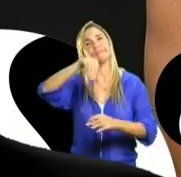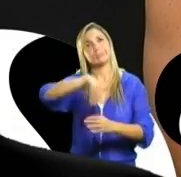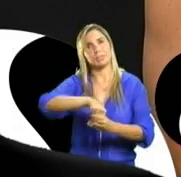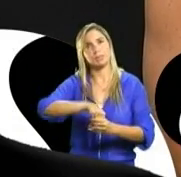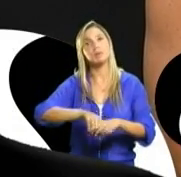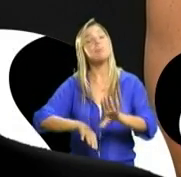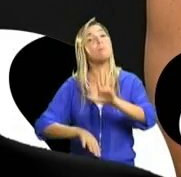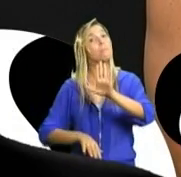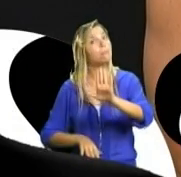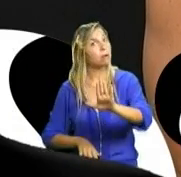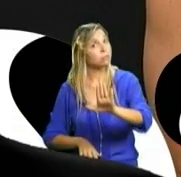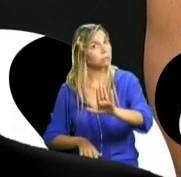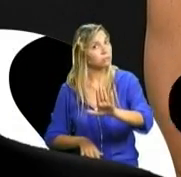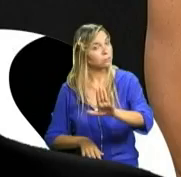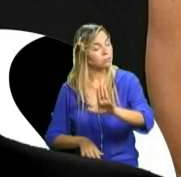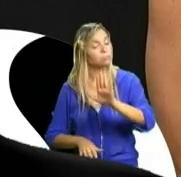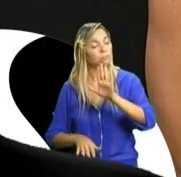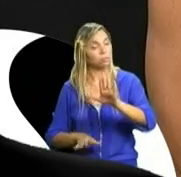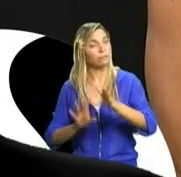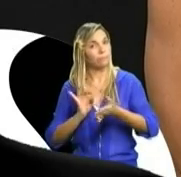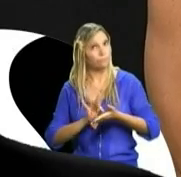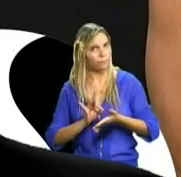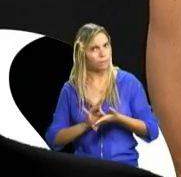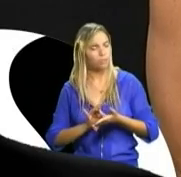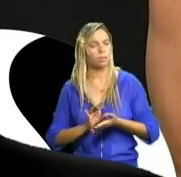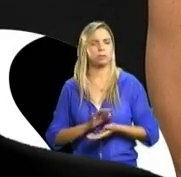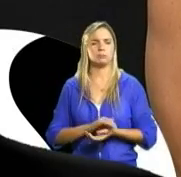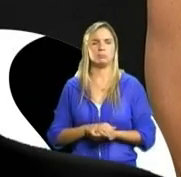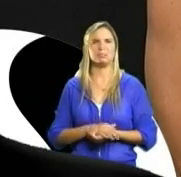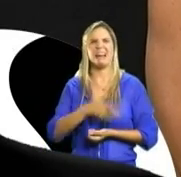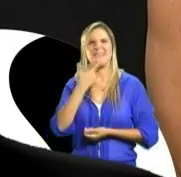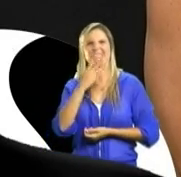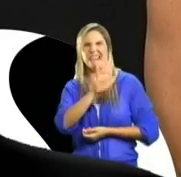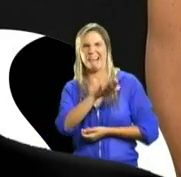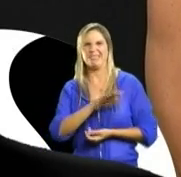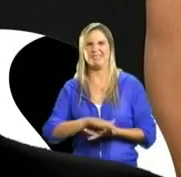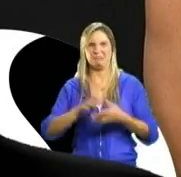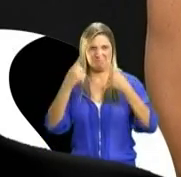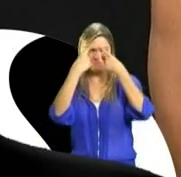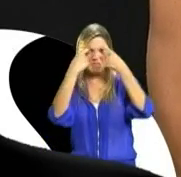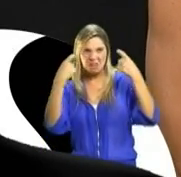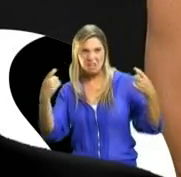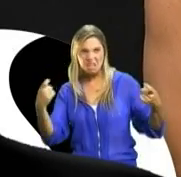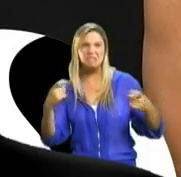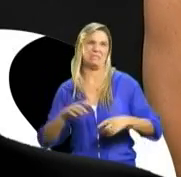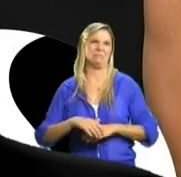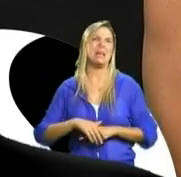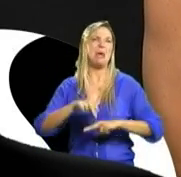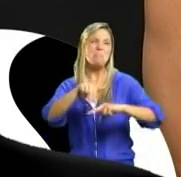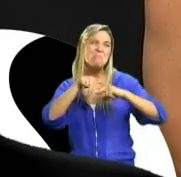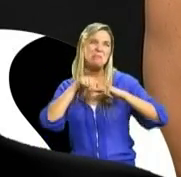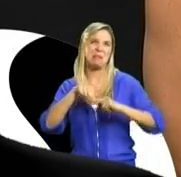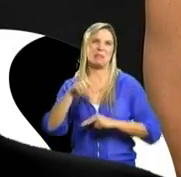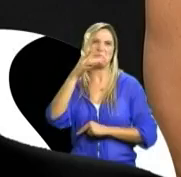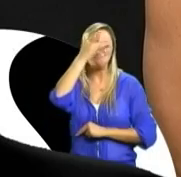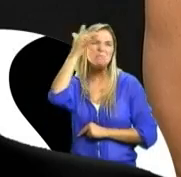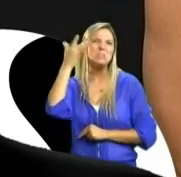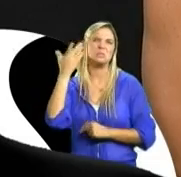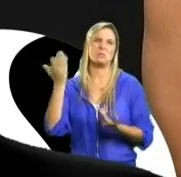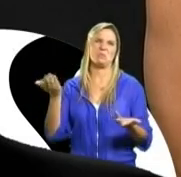não justifica, porque a ideia ou o mito de que a violência acontece somente nas classes que